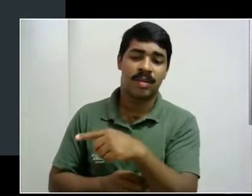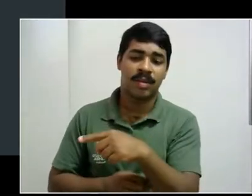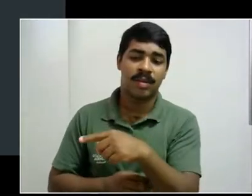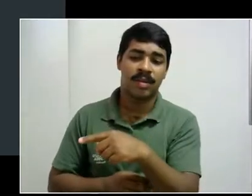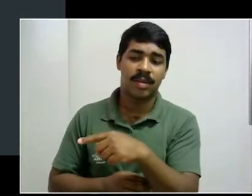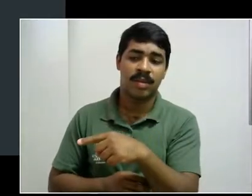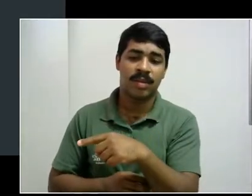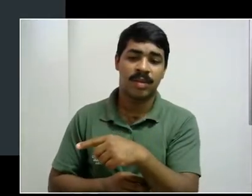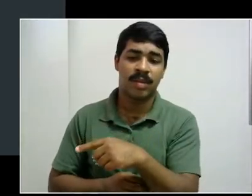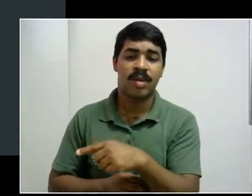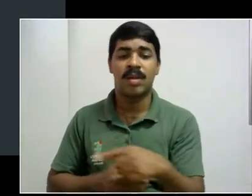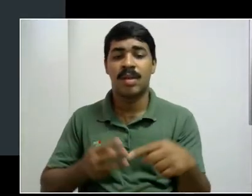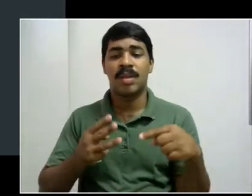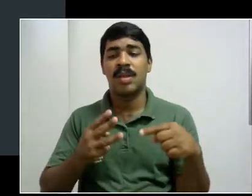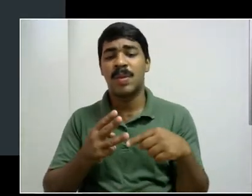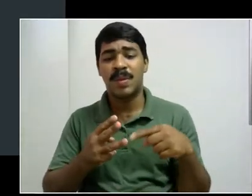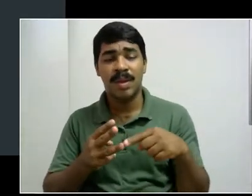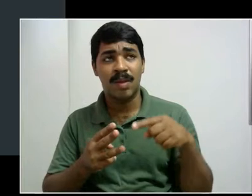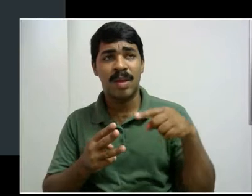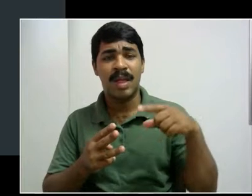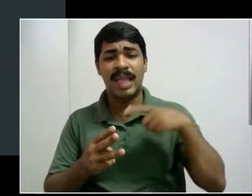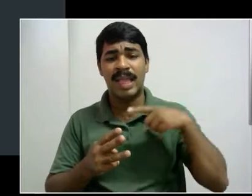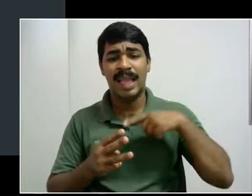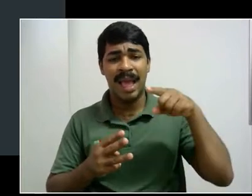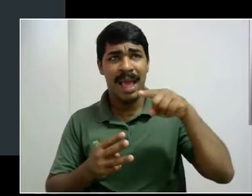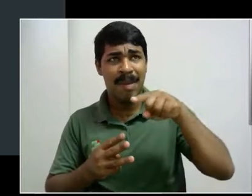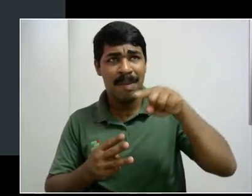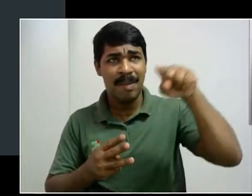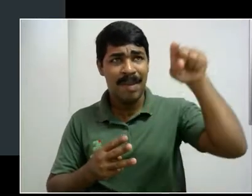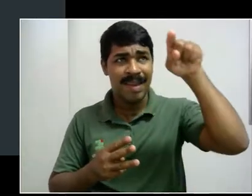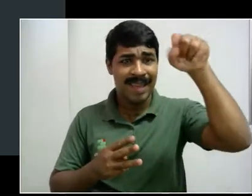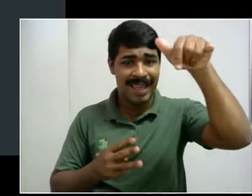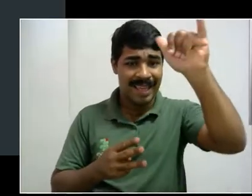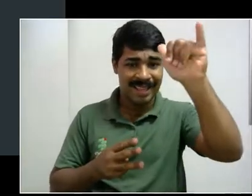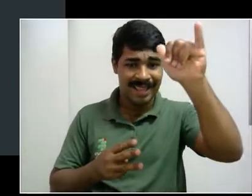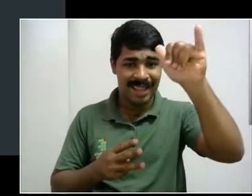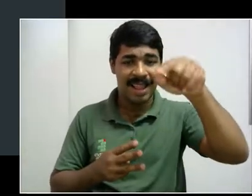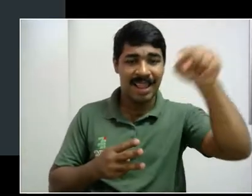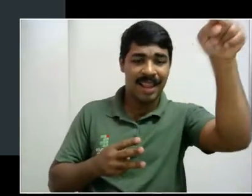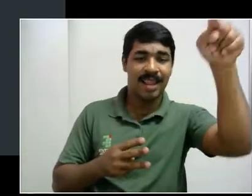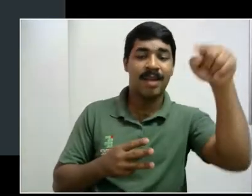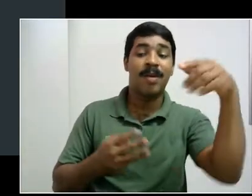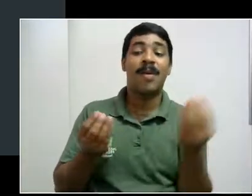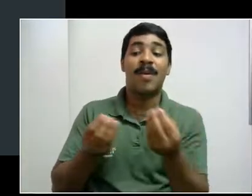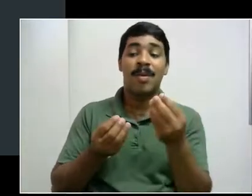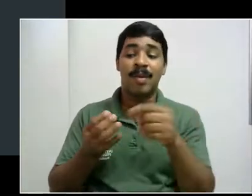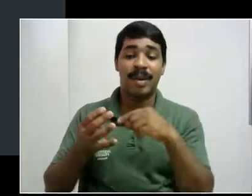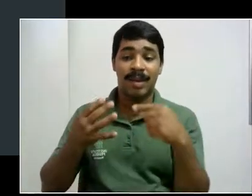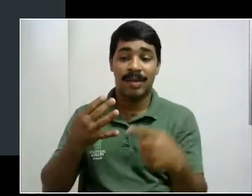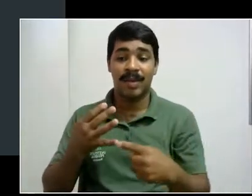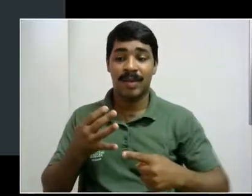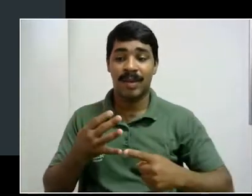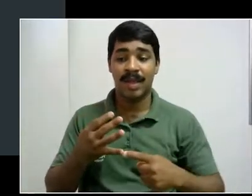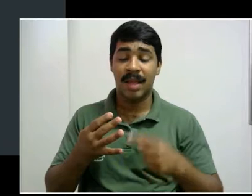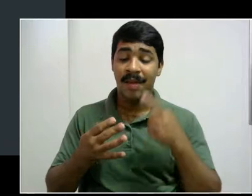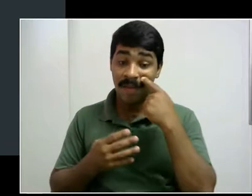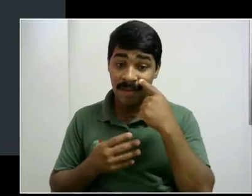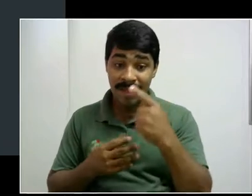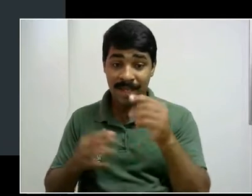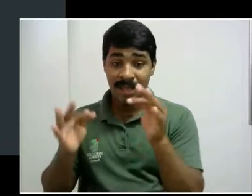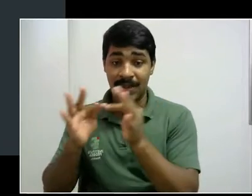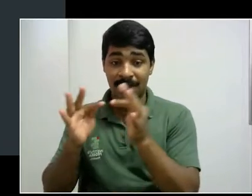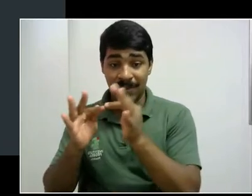o nosso segundo ponto de interesse. E vamos também estar sabendo como identificar quando uma função ela é crescente e